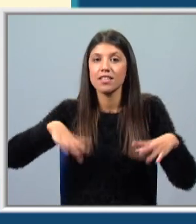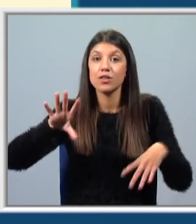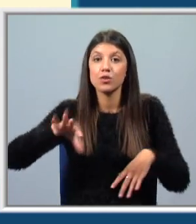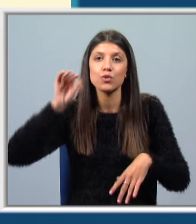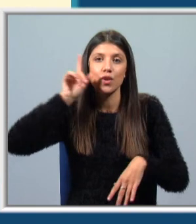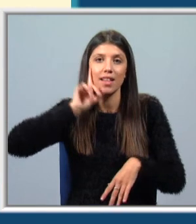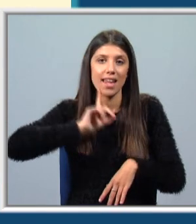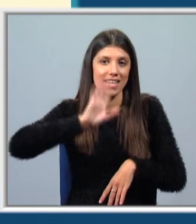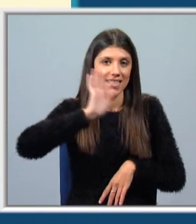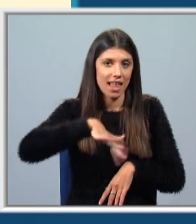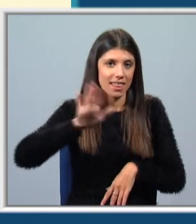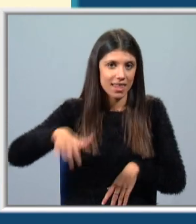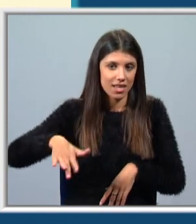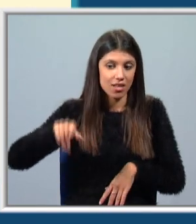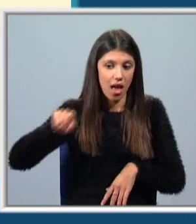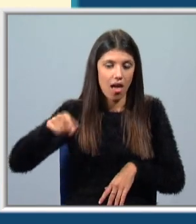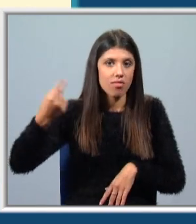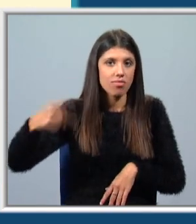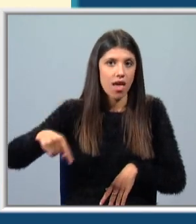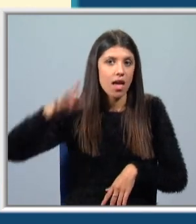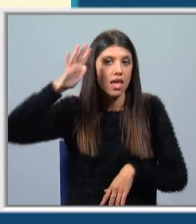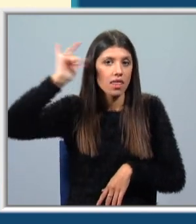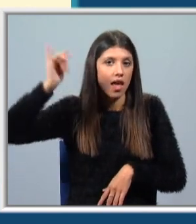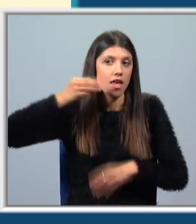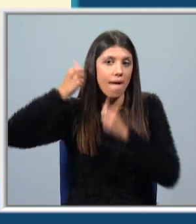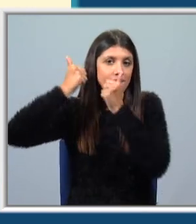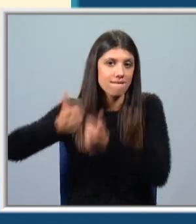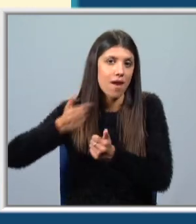porque as cientistas têm sempre ideias brilhantes.